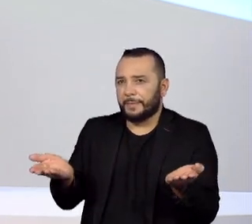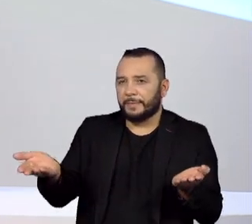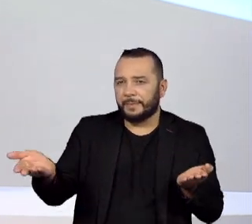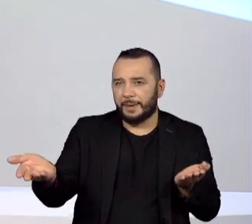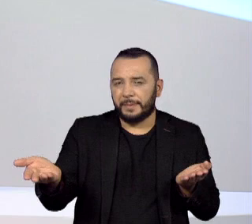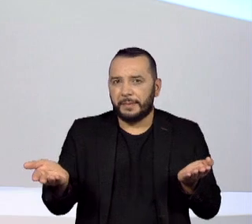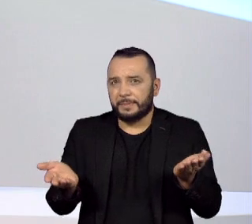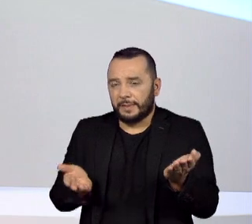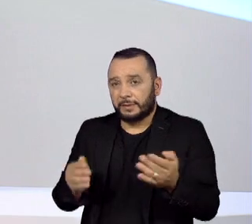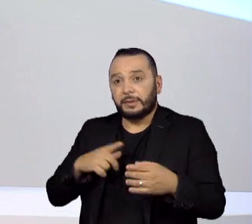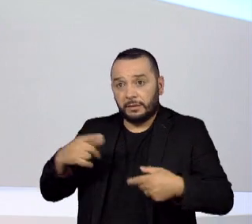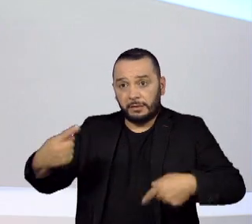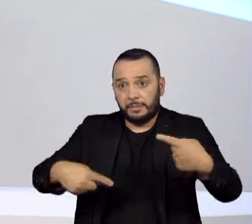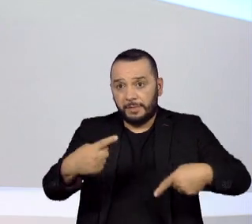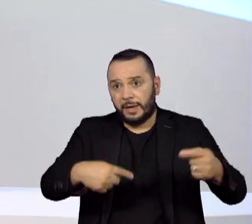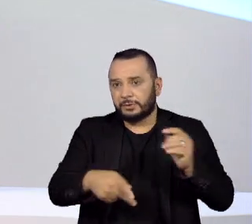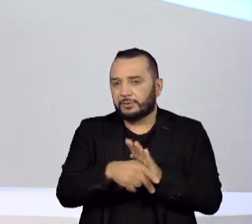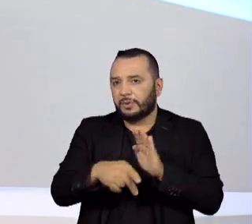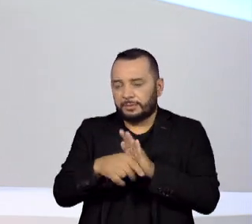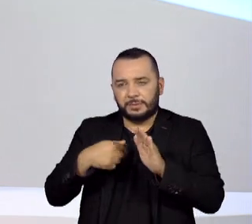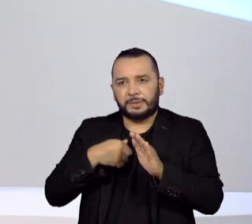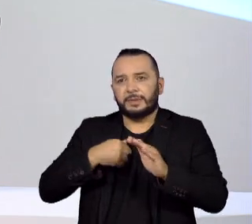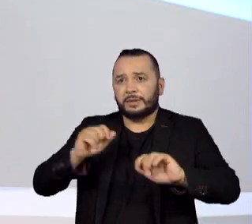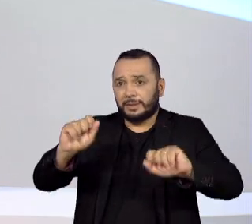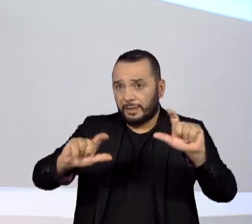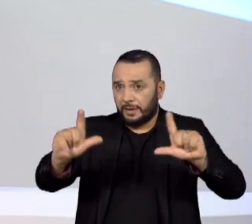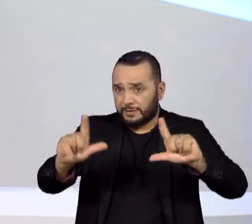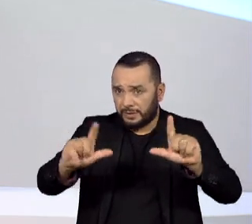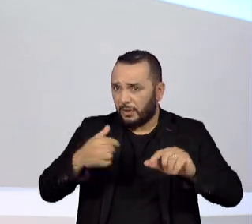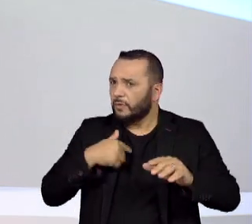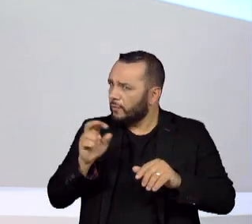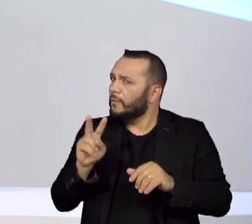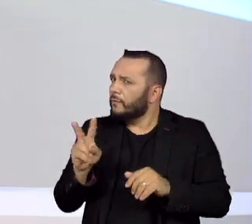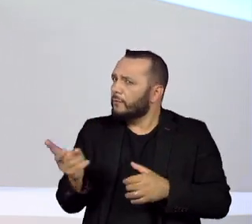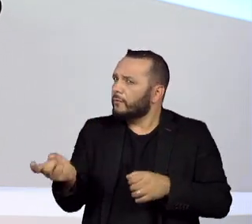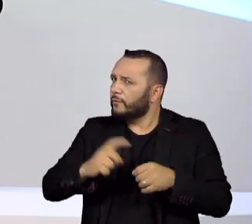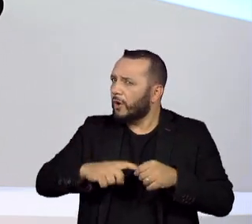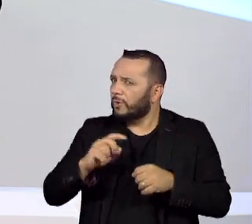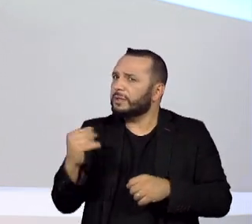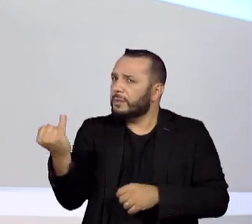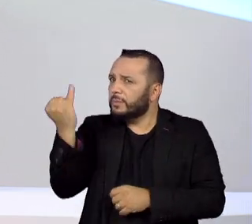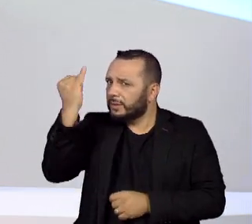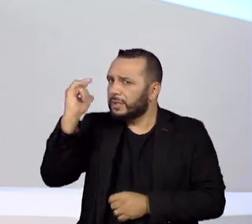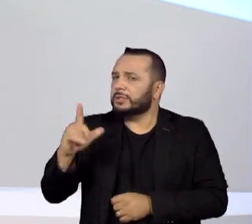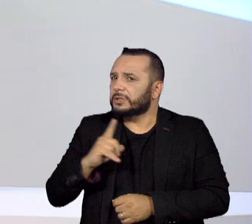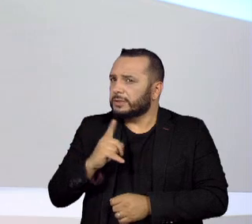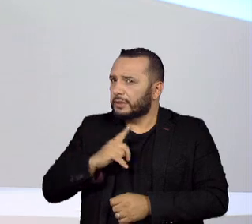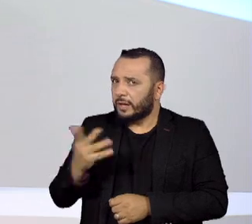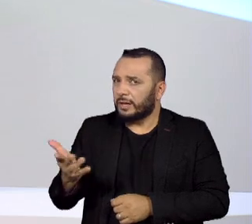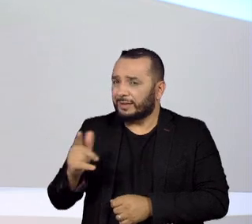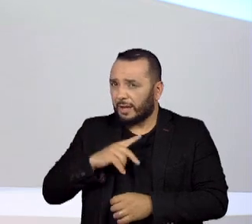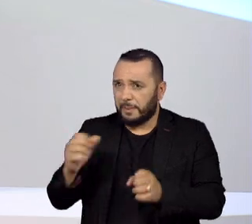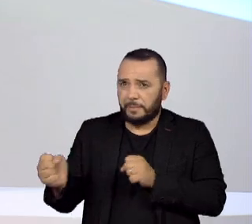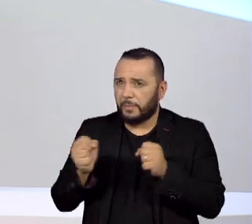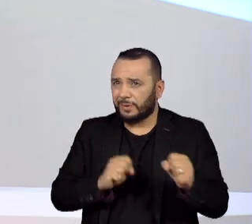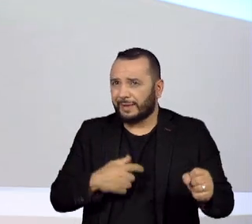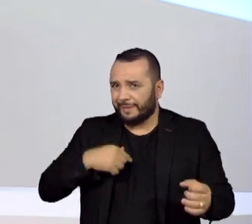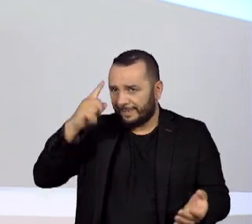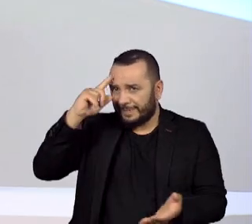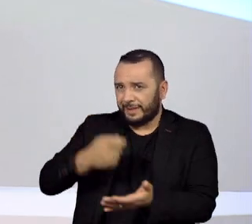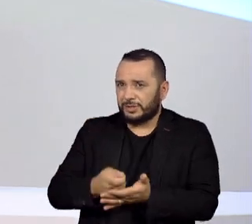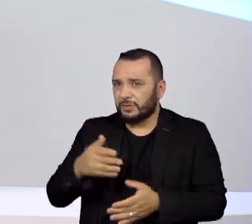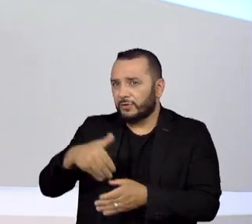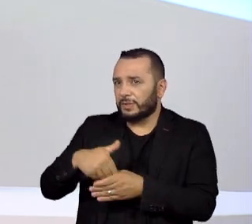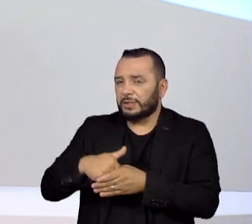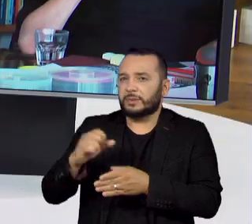e o debate na televisão, será que ele vai voltar a ser relevante e ter esse poder de definir uma eleição?